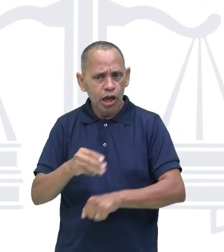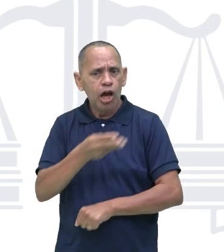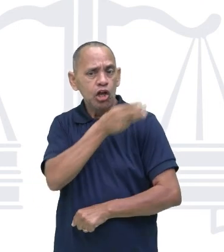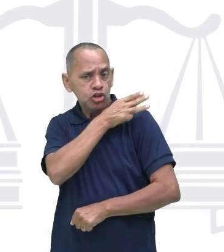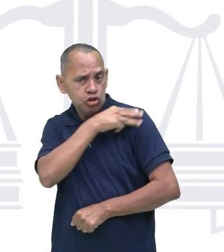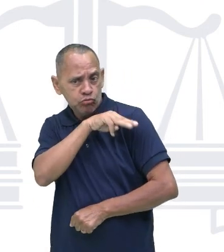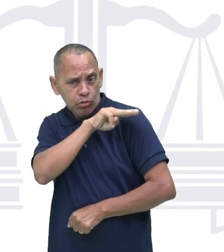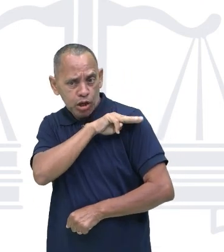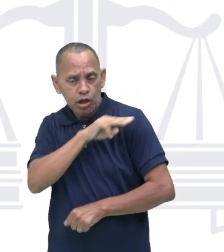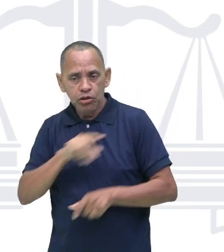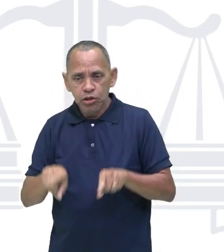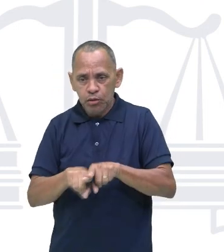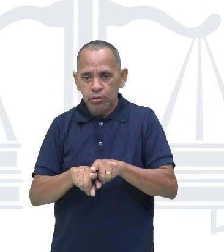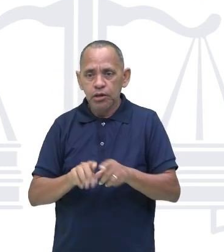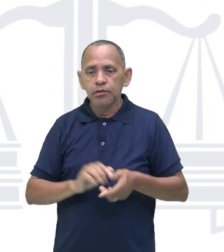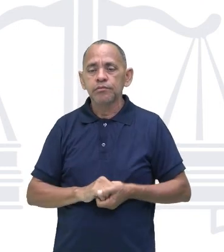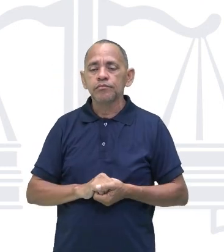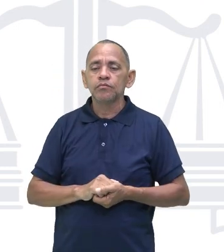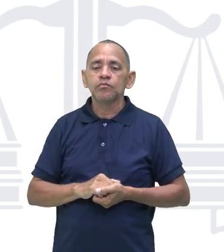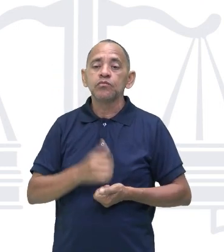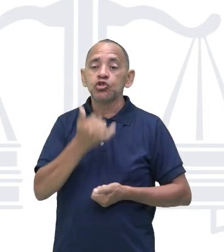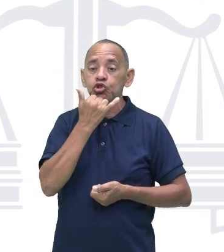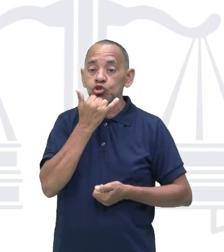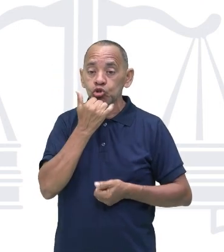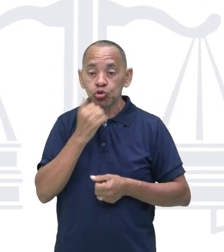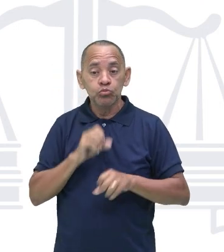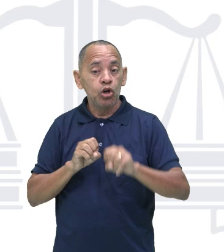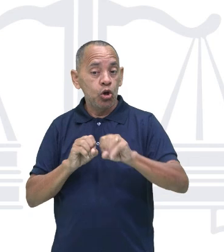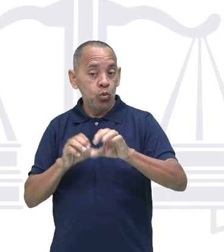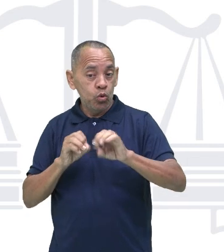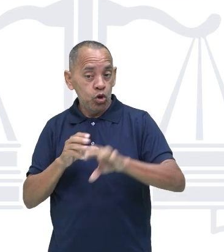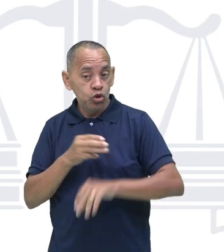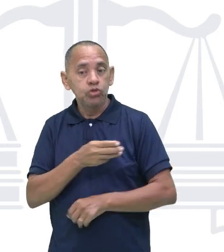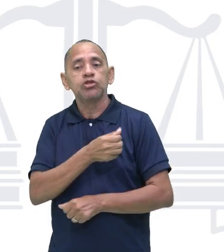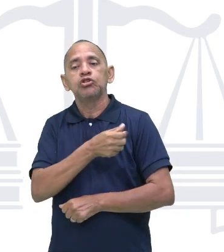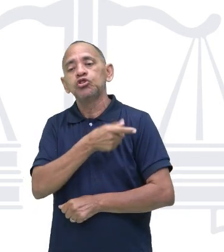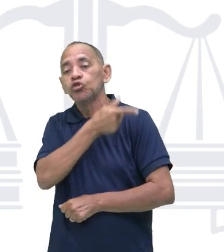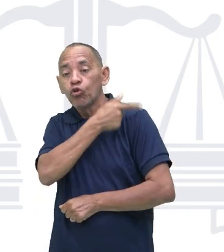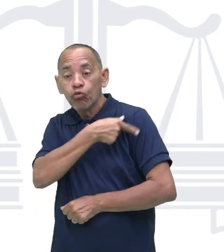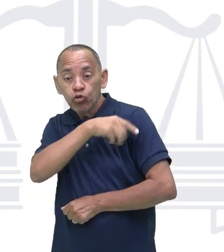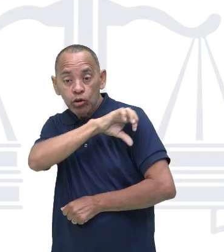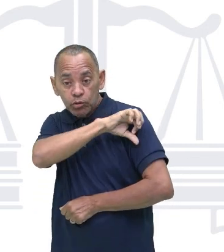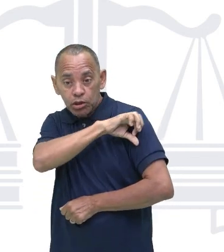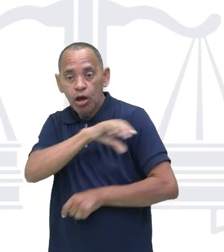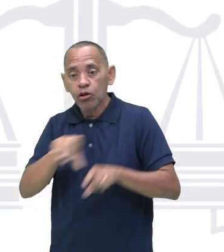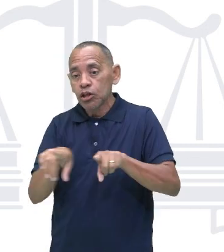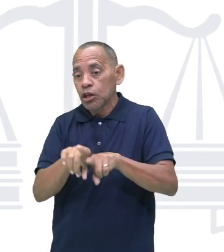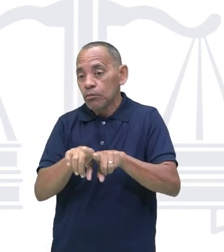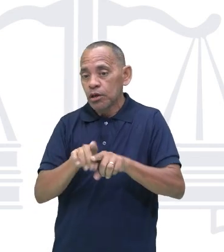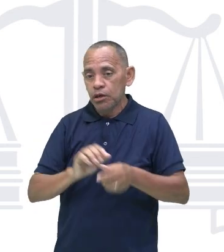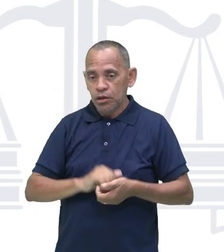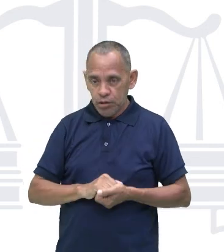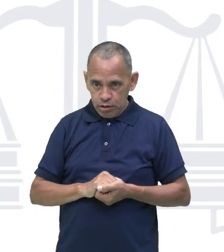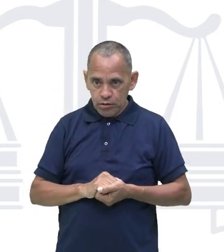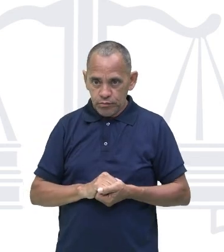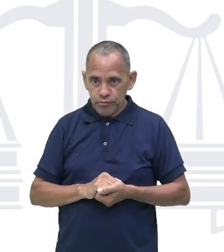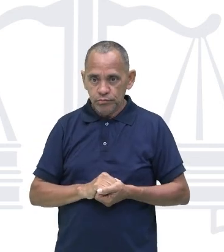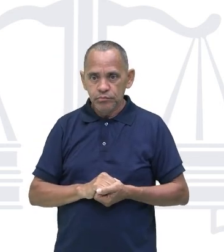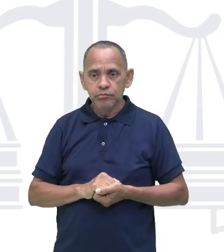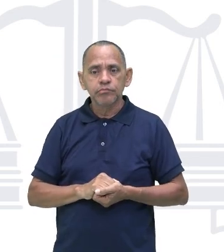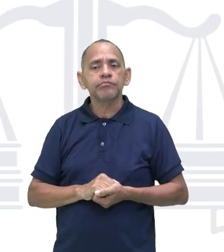o primeiro e segundo ano do ensino fundamental, né, a recomposição ela será aplicada apenas em casos excepcionais,